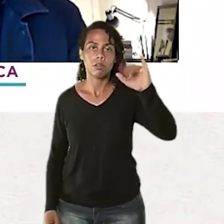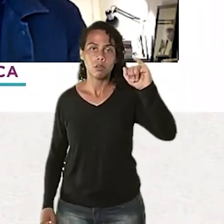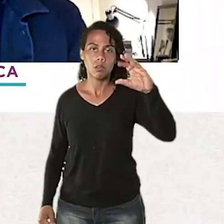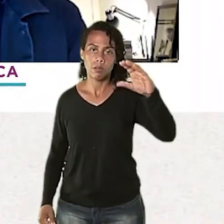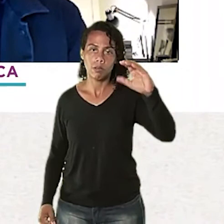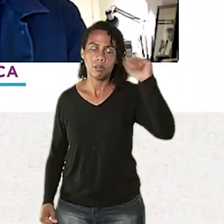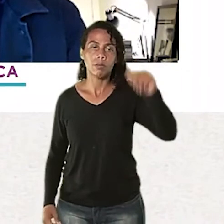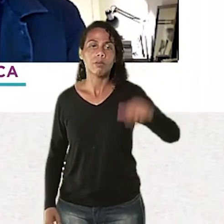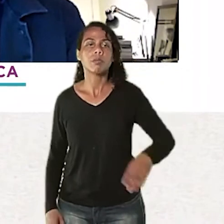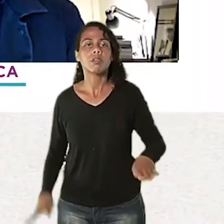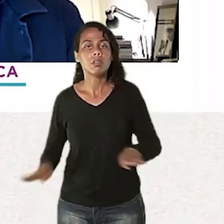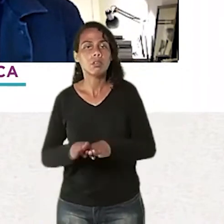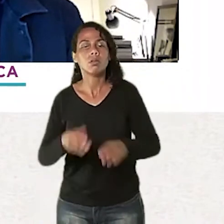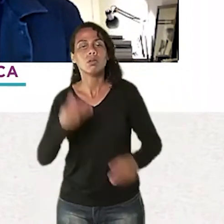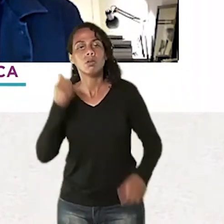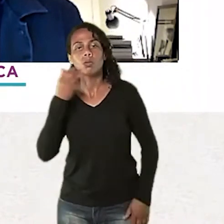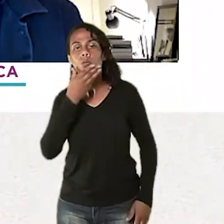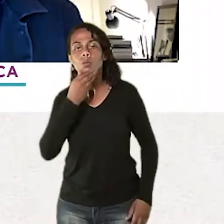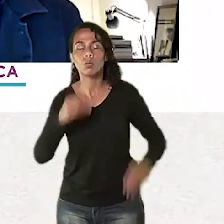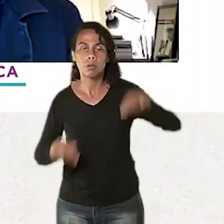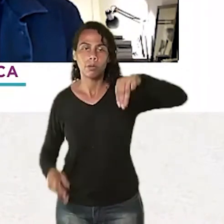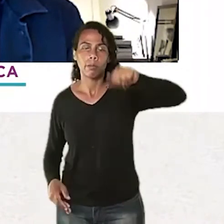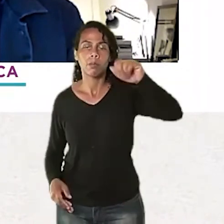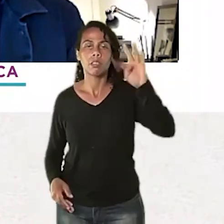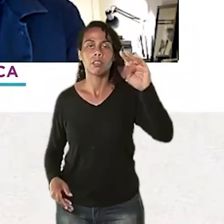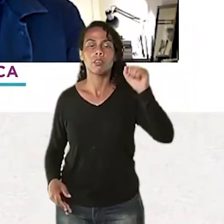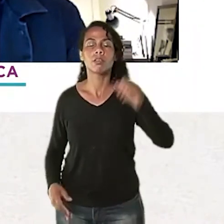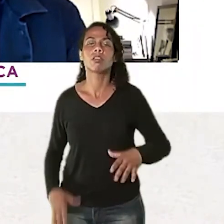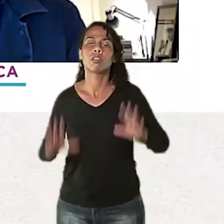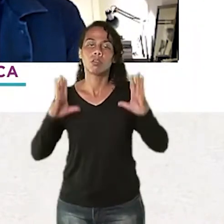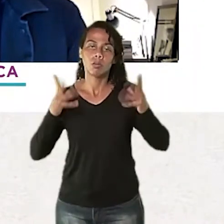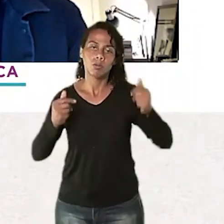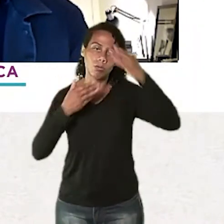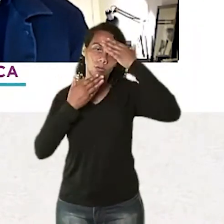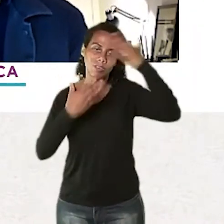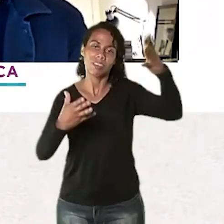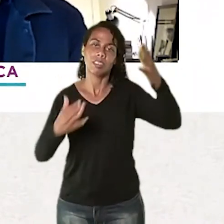Muito obrigado a quem nos assistiu e até a próxima. Até a próxima.